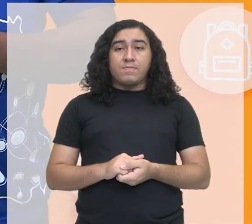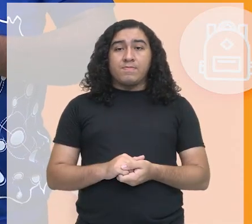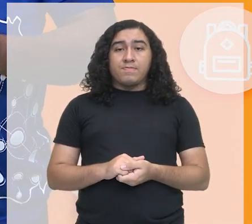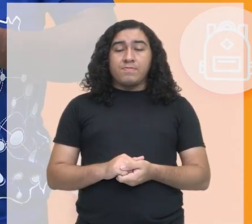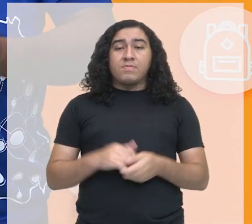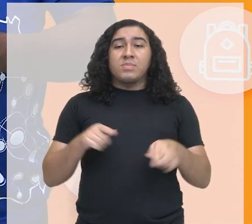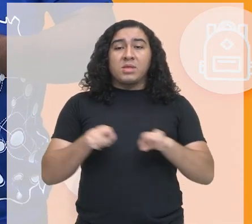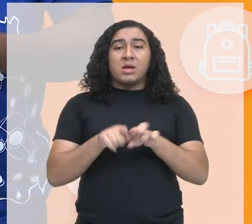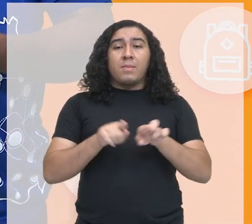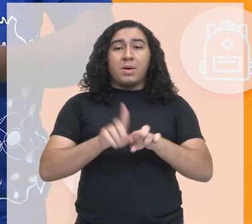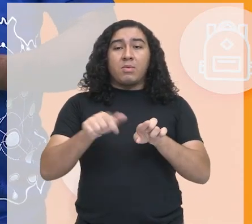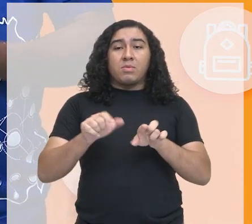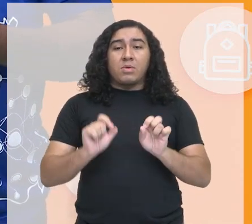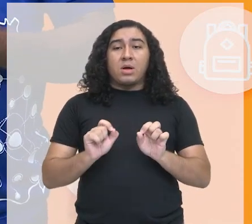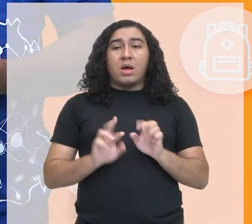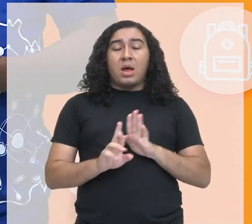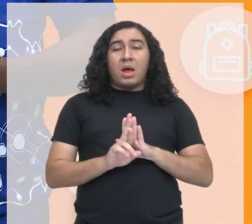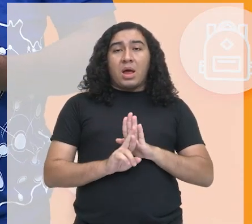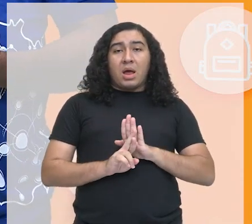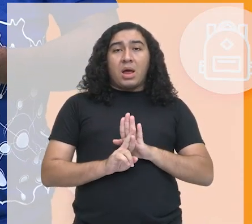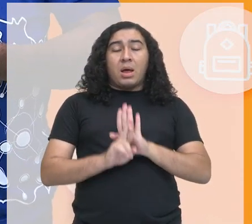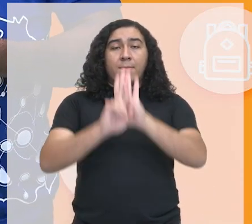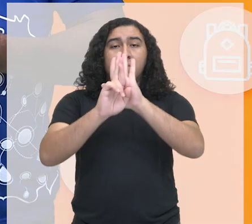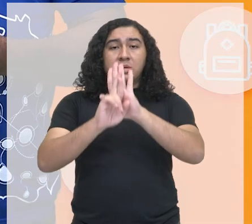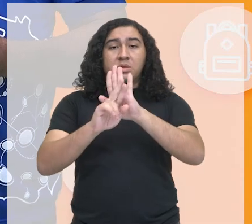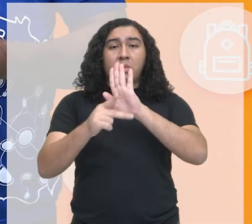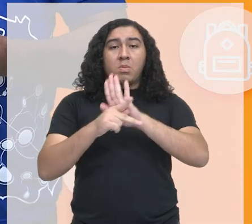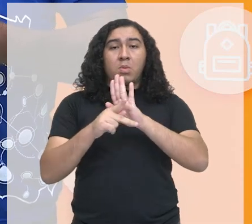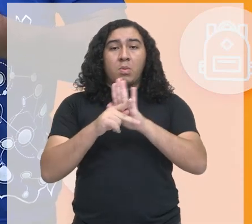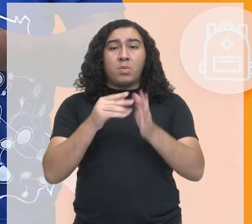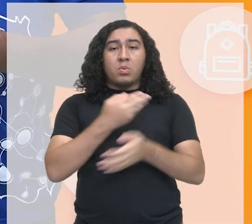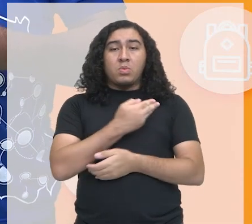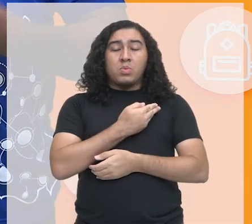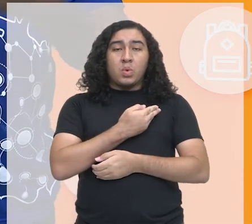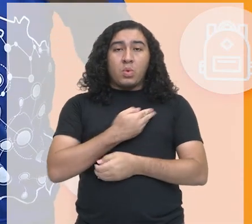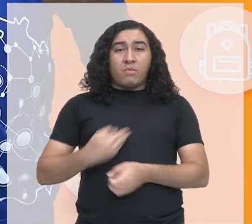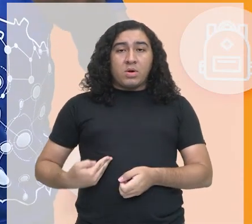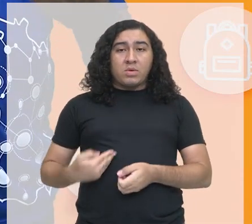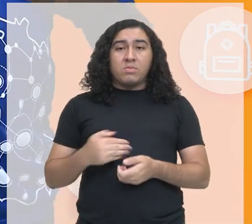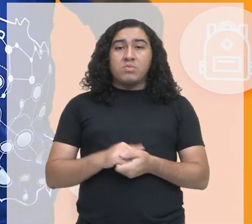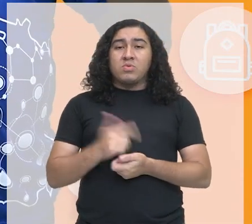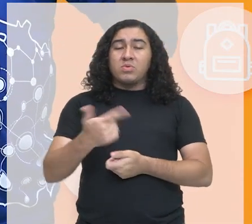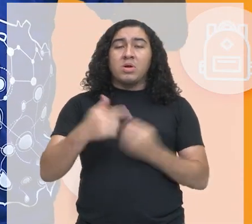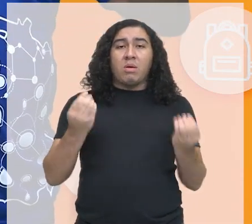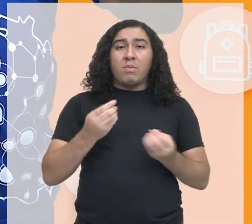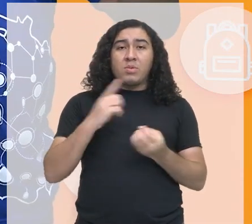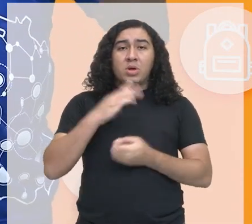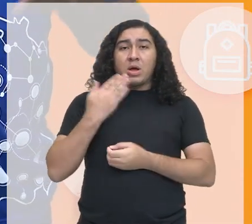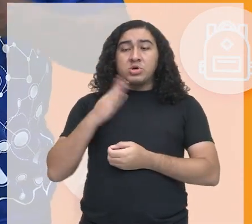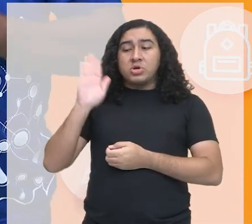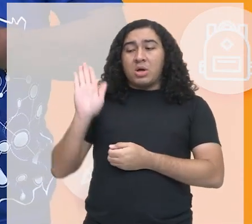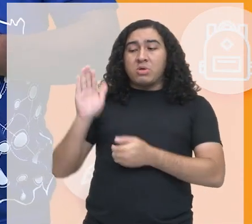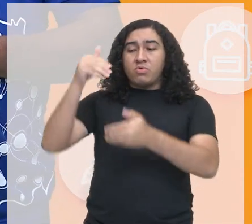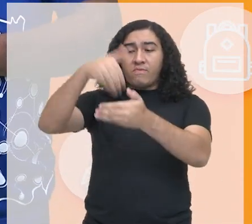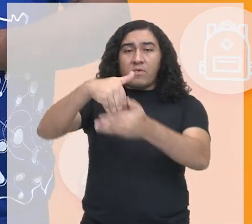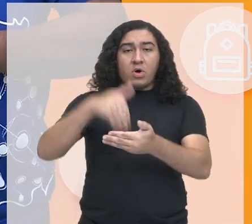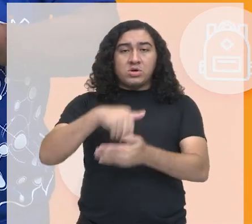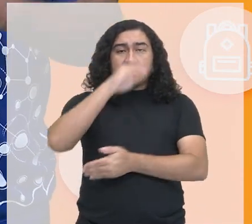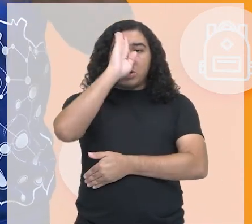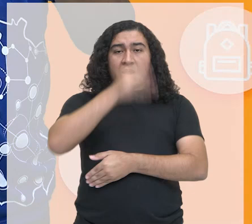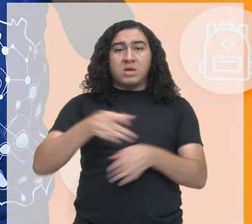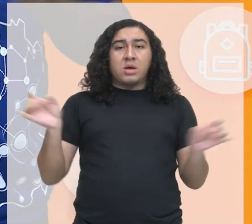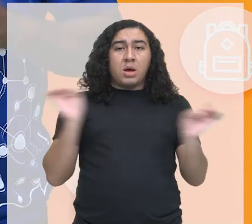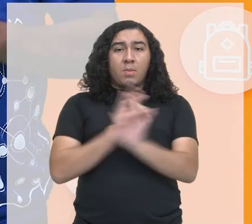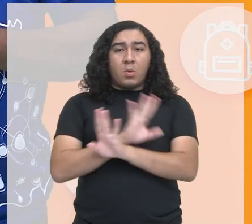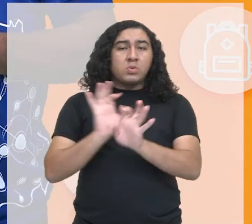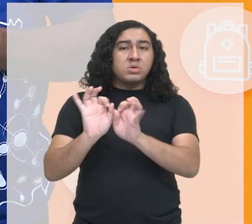também a representatividade do governo. Nós não podemos eleger candidatos e deixar eles ficarem,